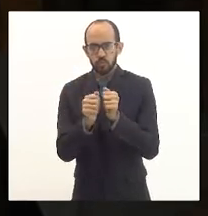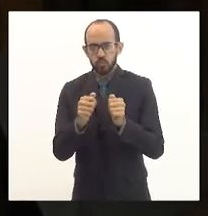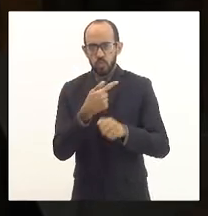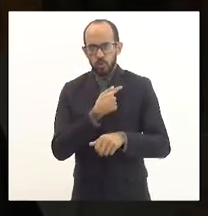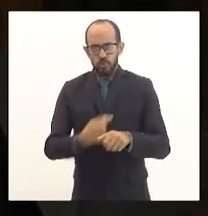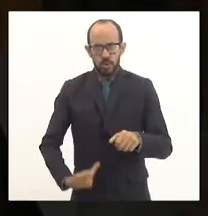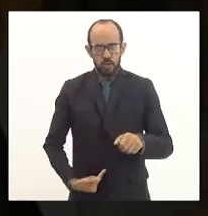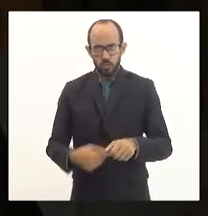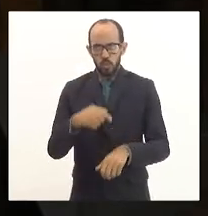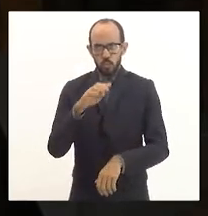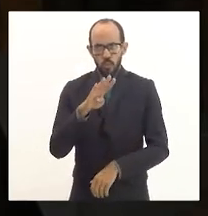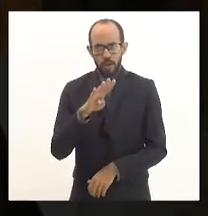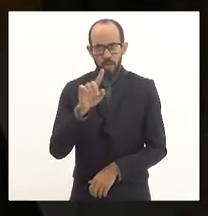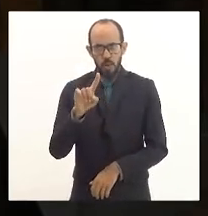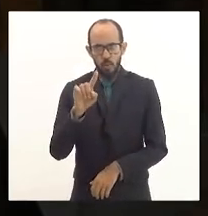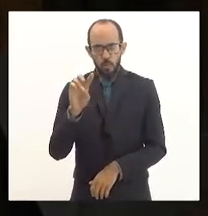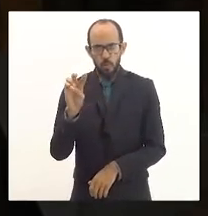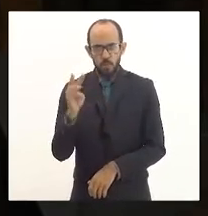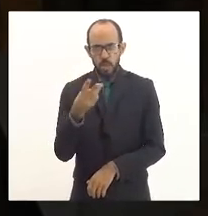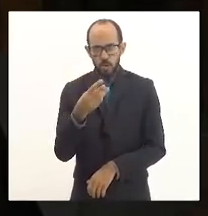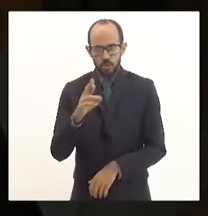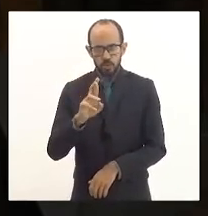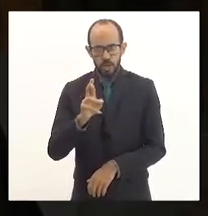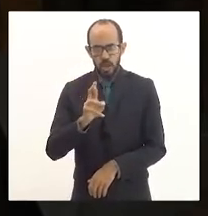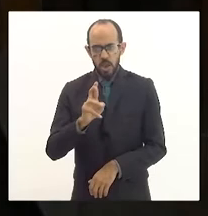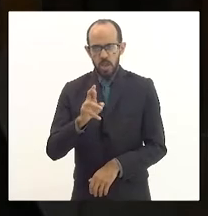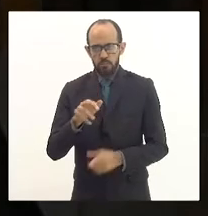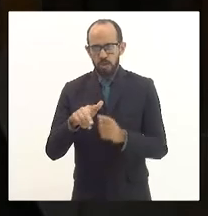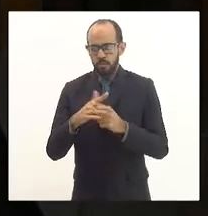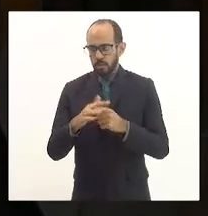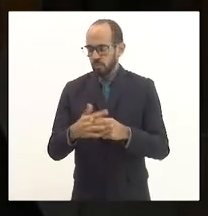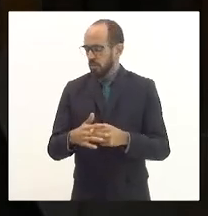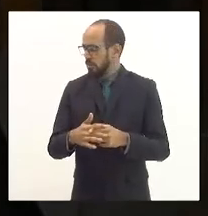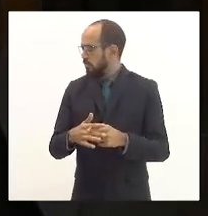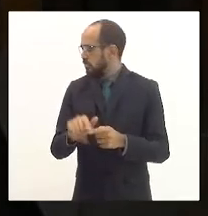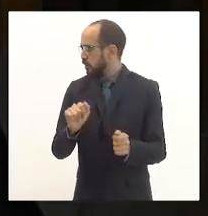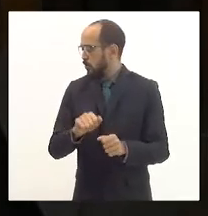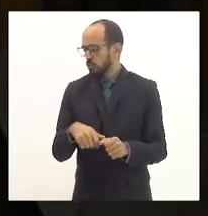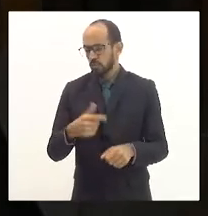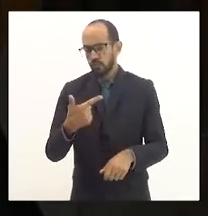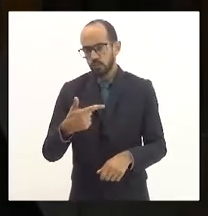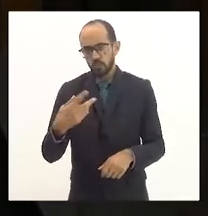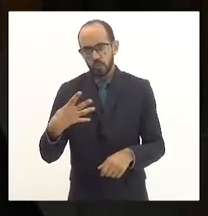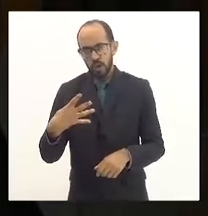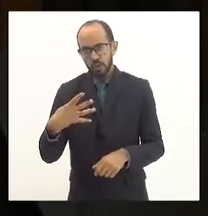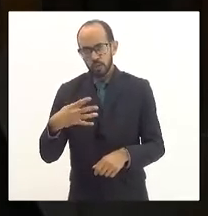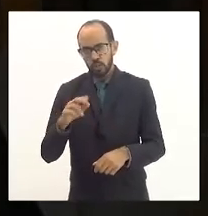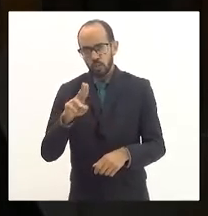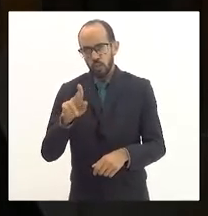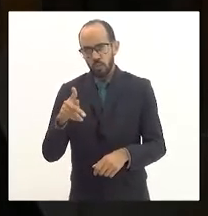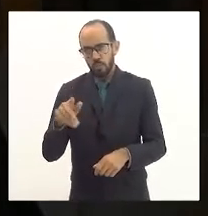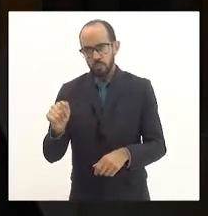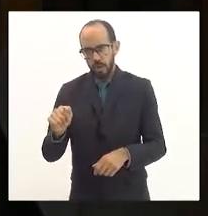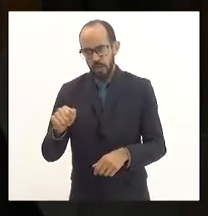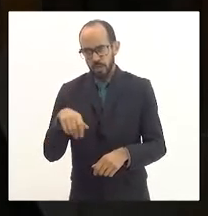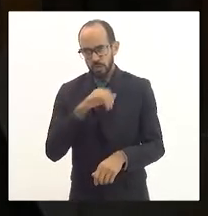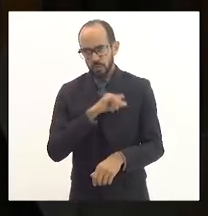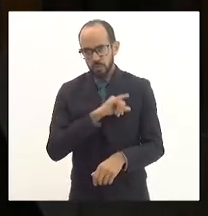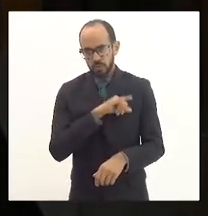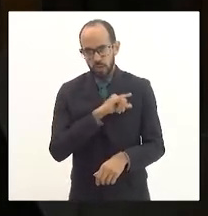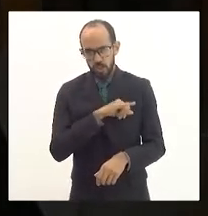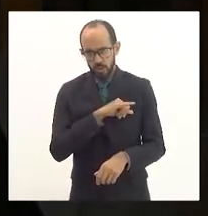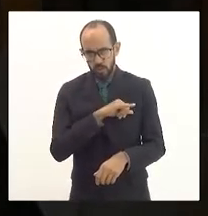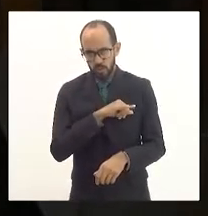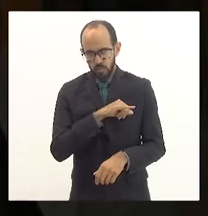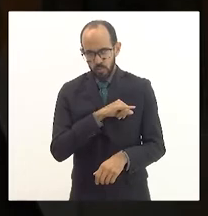reais e para manutenção e na forma de 24 horas no estado do Rio de Janeiro dentre elas a de